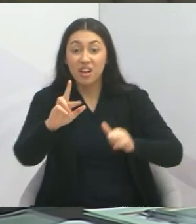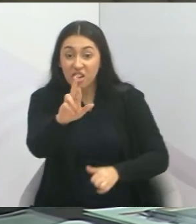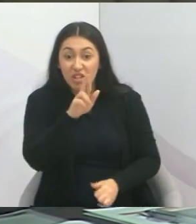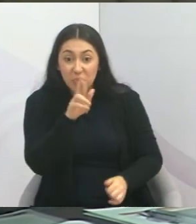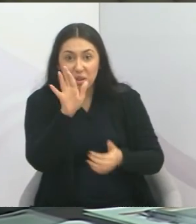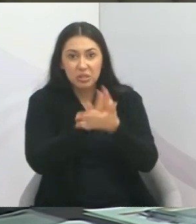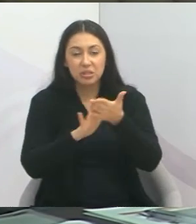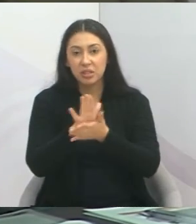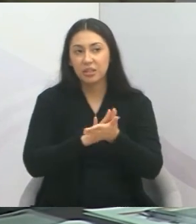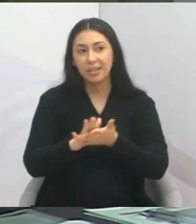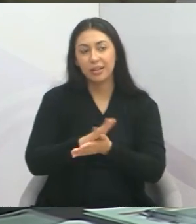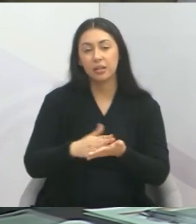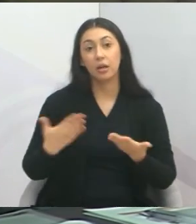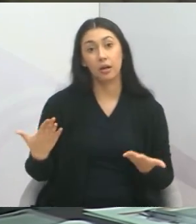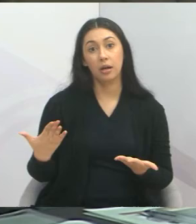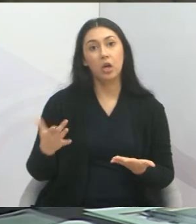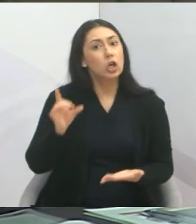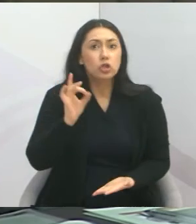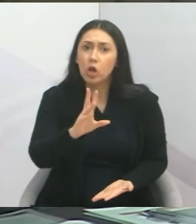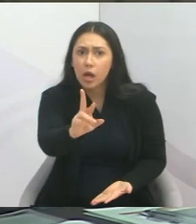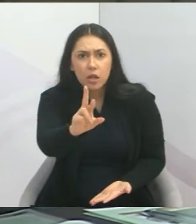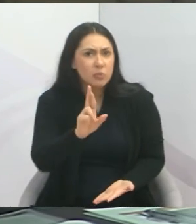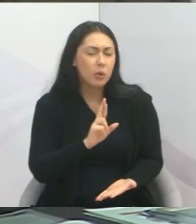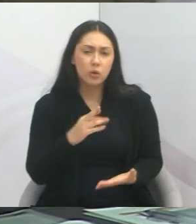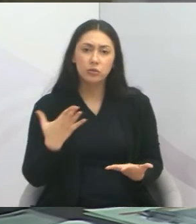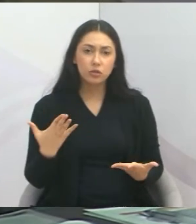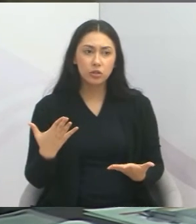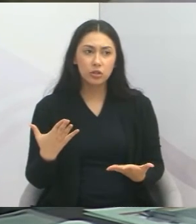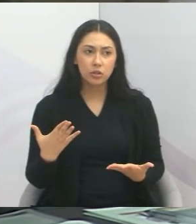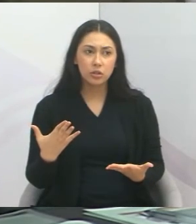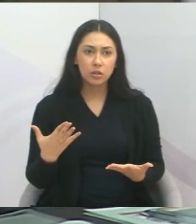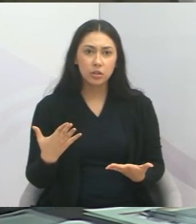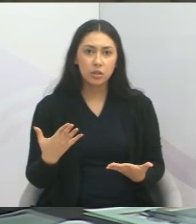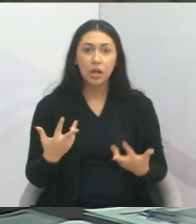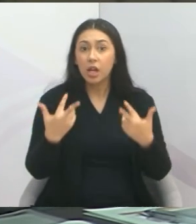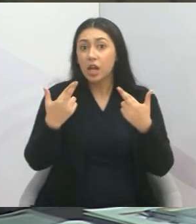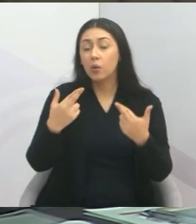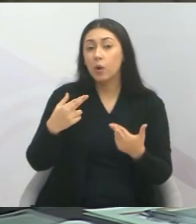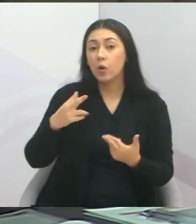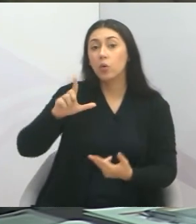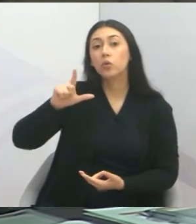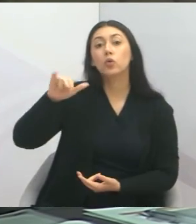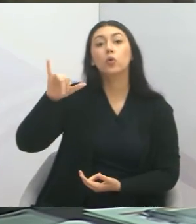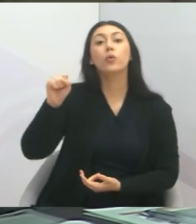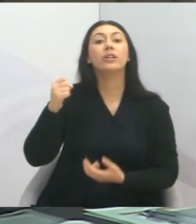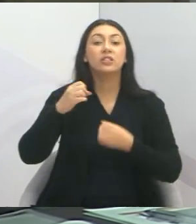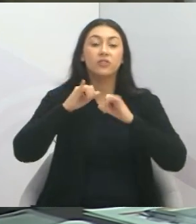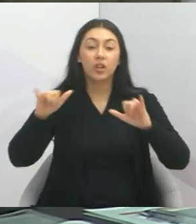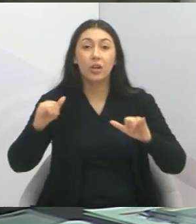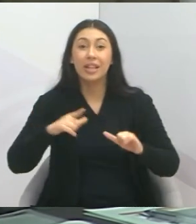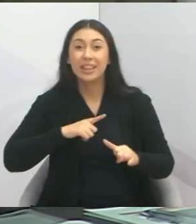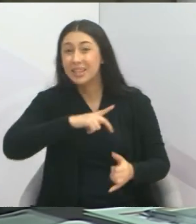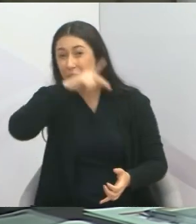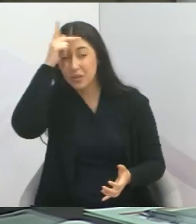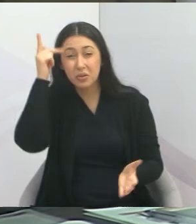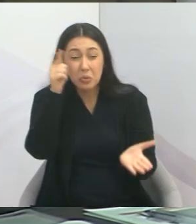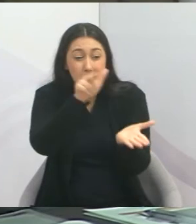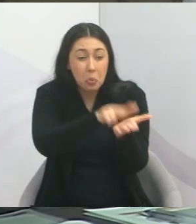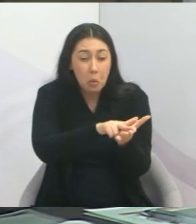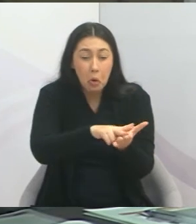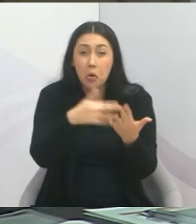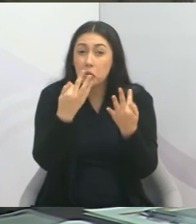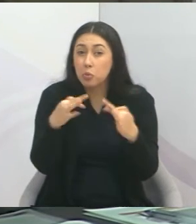para responder o munícipe vai pelo menos dar resposta para amenizar que o Flavinho acabou de falar no leito de hospital não tem um remédio